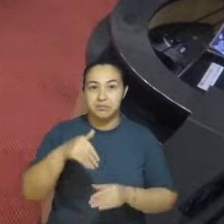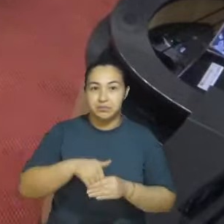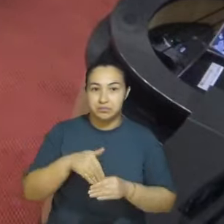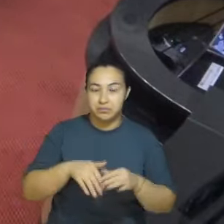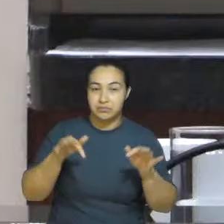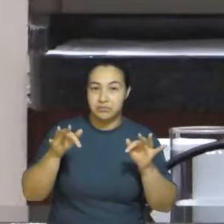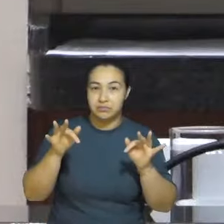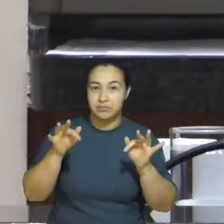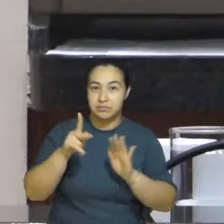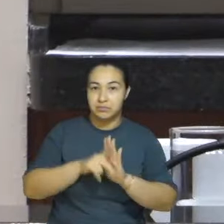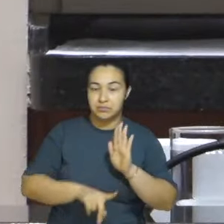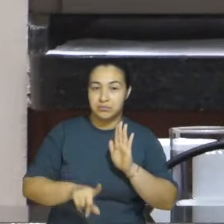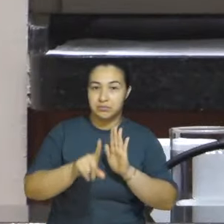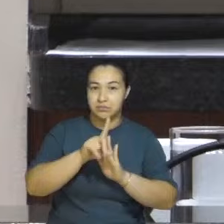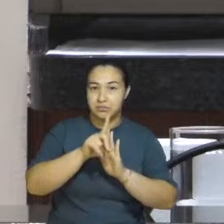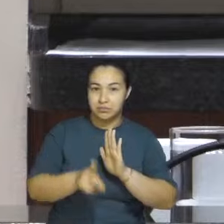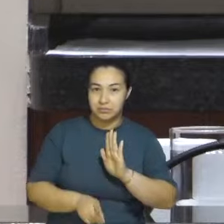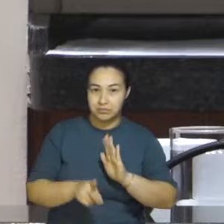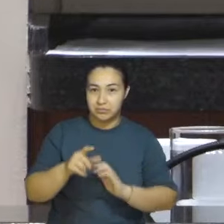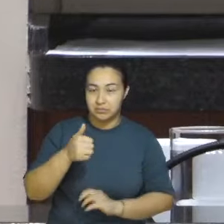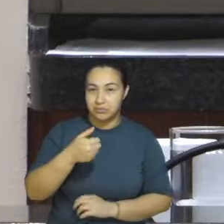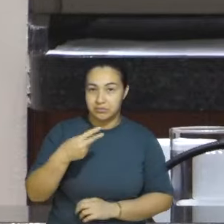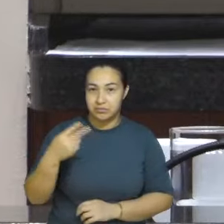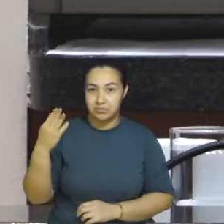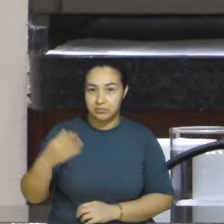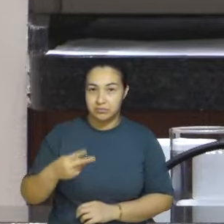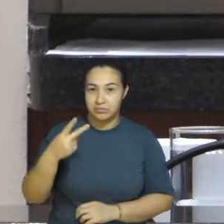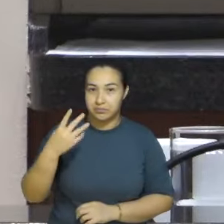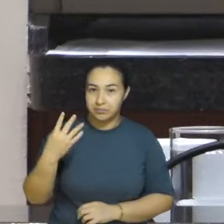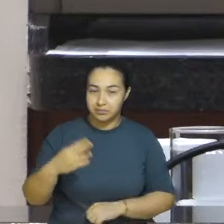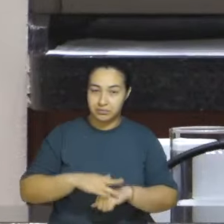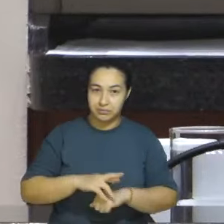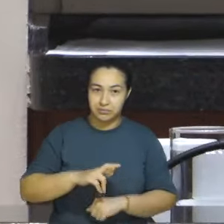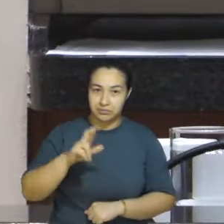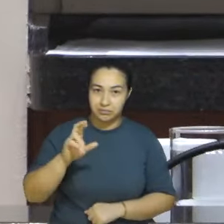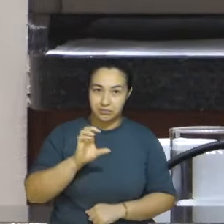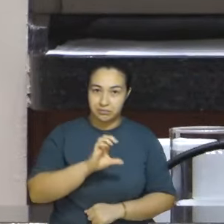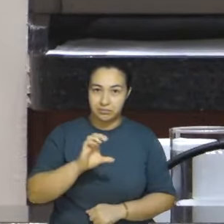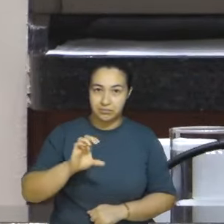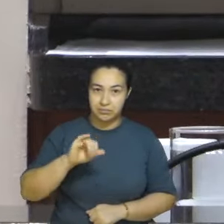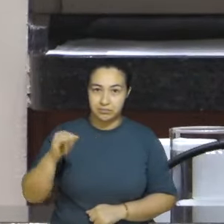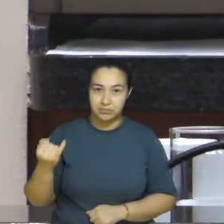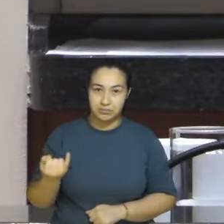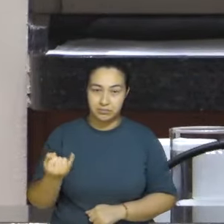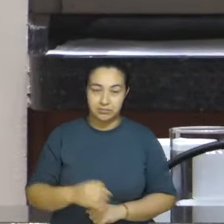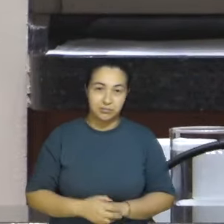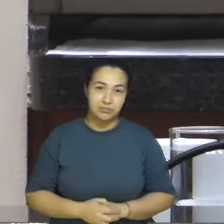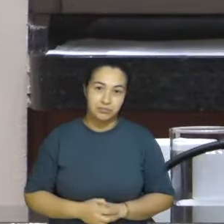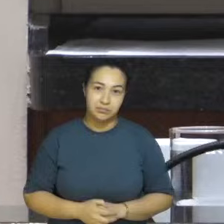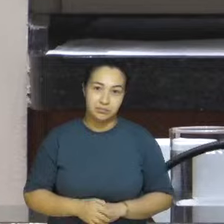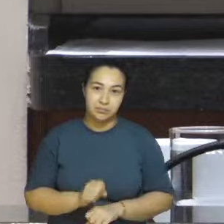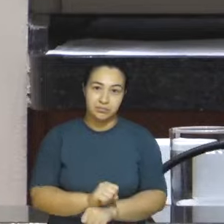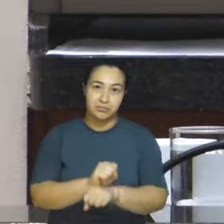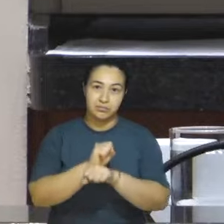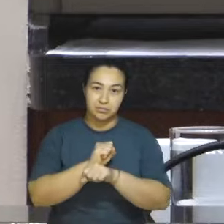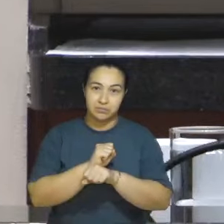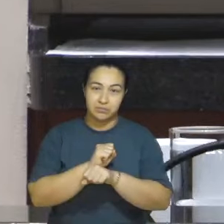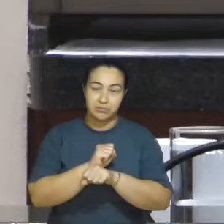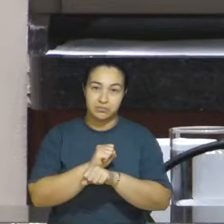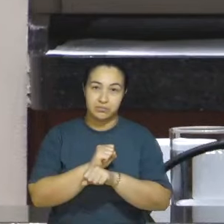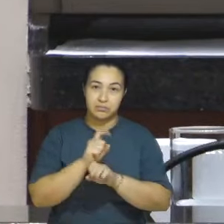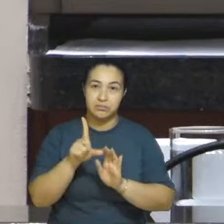final do projeto de decreto legislativo 12/2024, autoria Comissão de Constituição e Justiça, suspende a execução do artigo 20